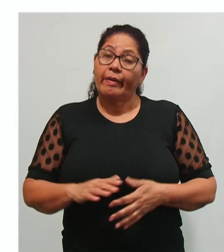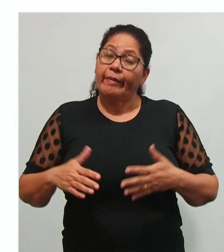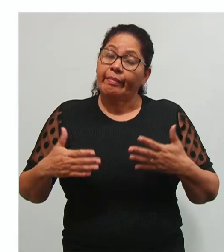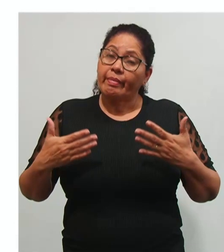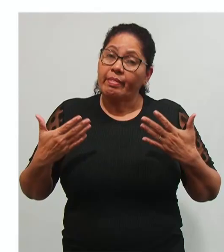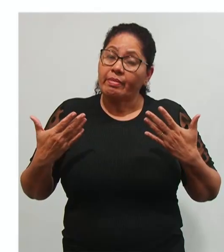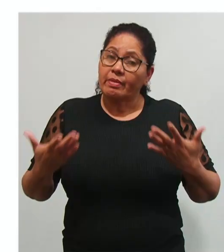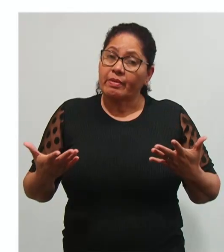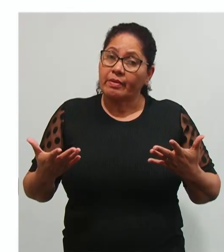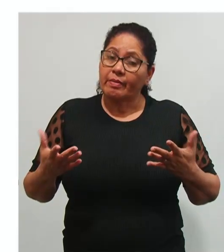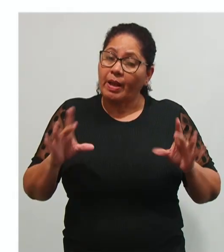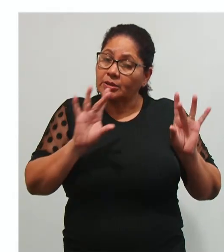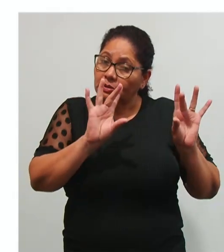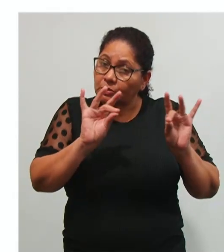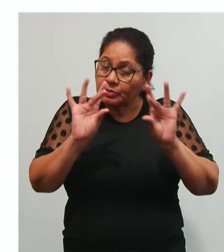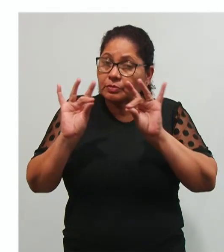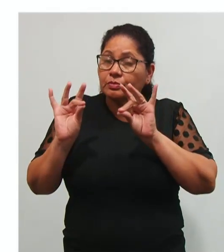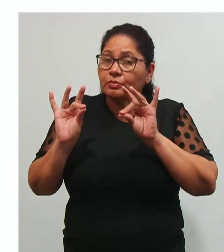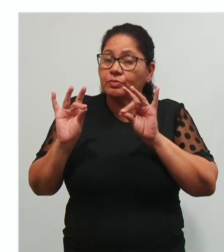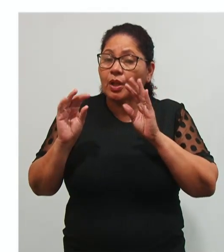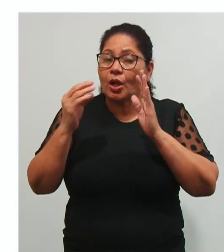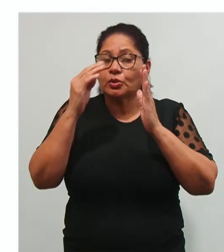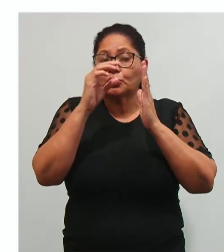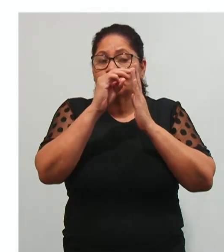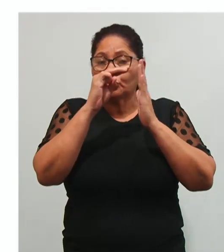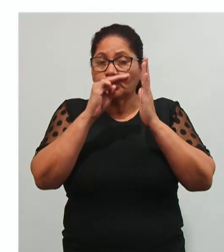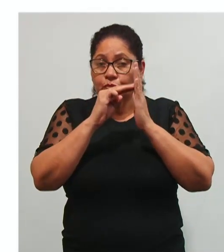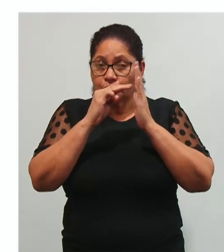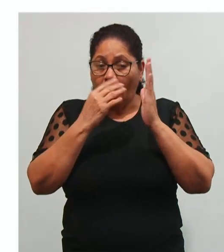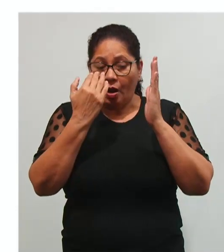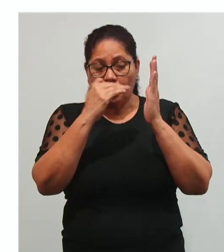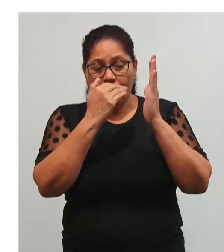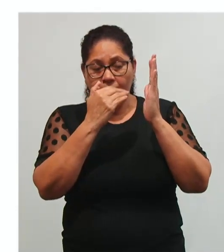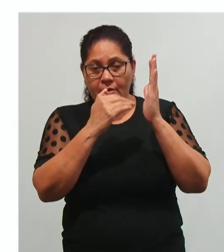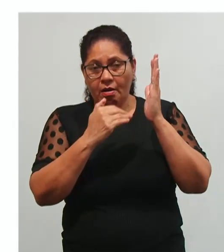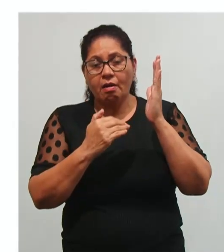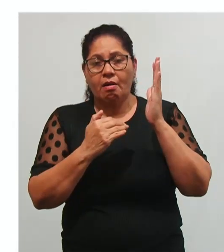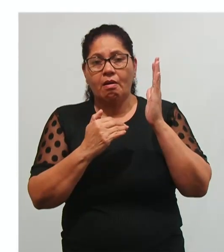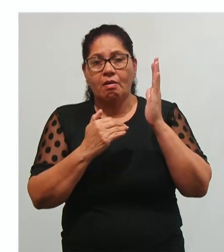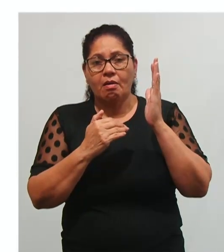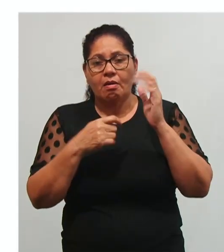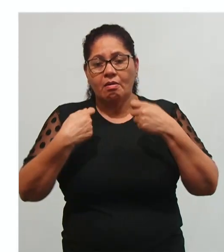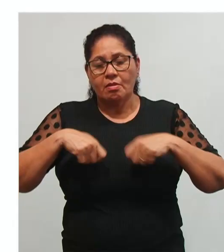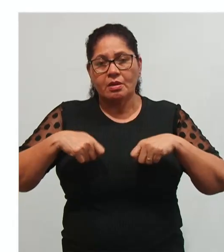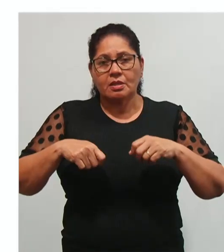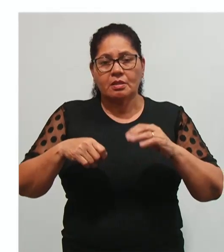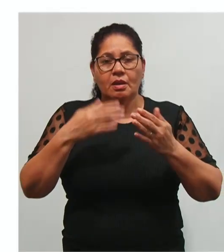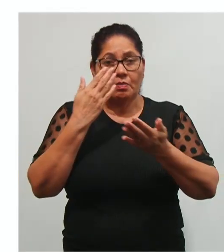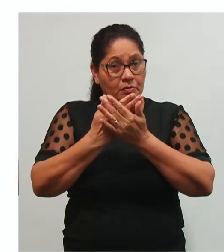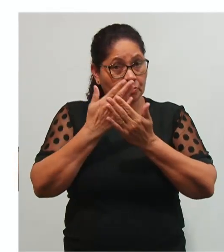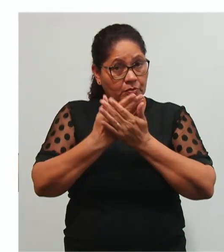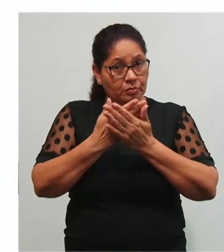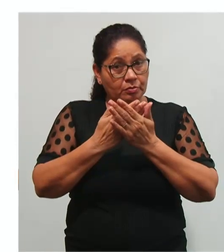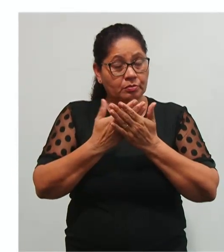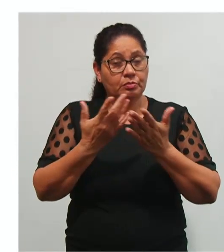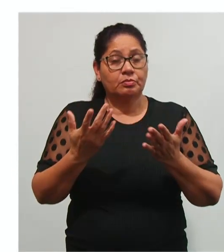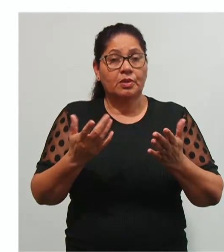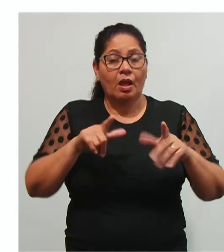De forma mais específica, né, dentro do conteúdo da abordagem tradicional, pretendemos, na primeira